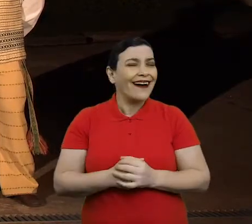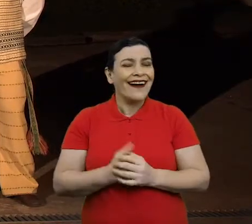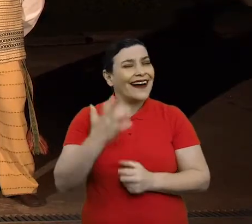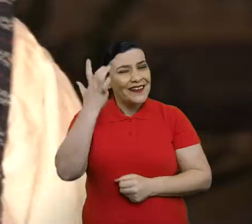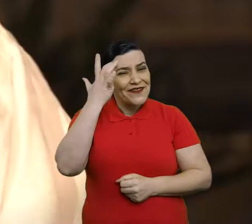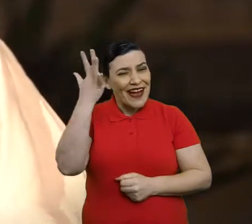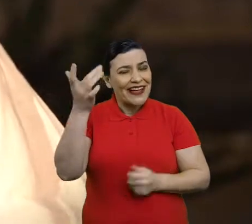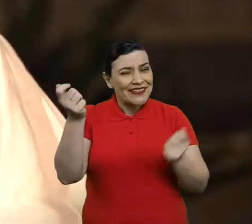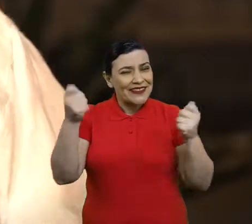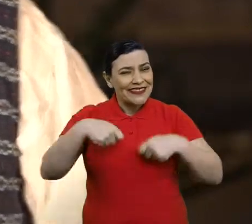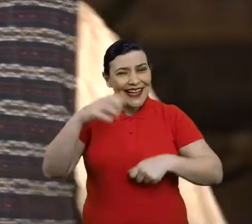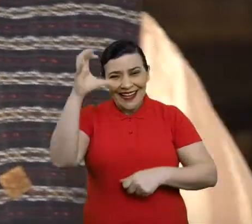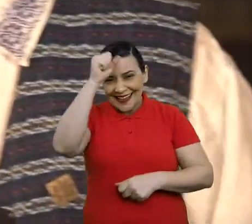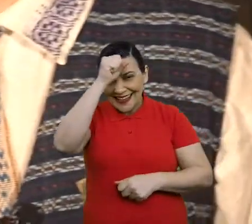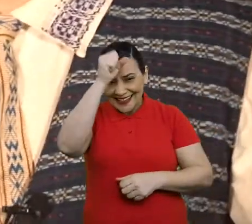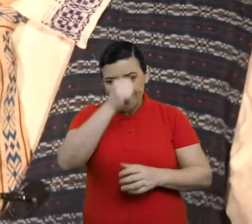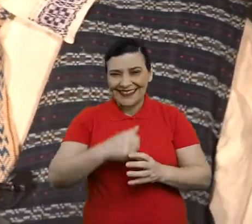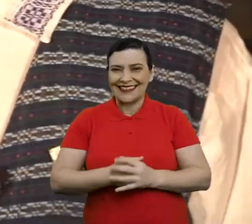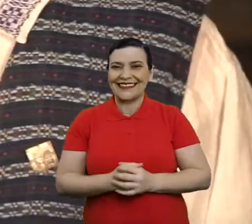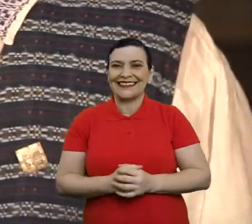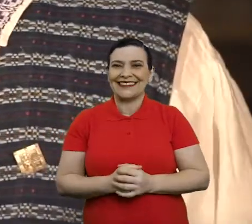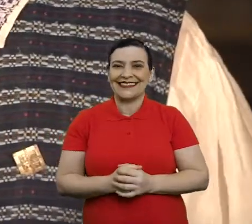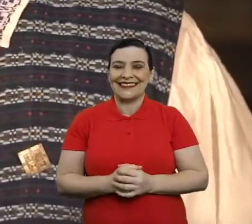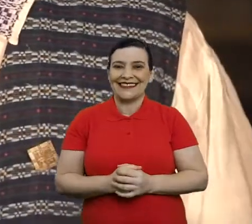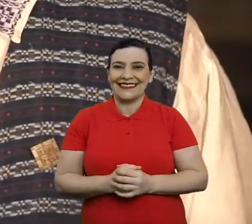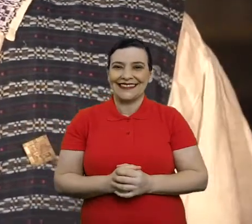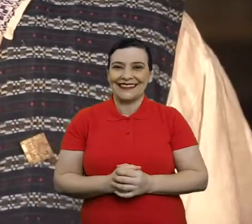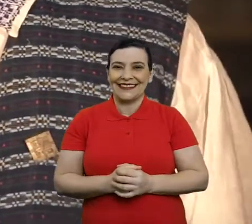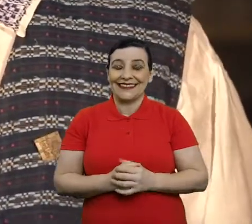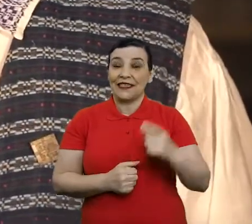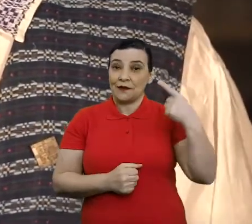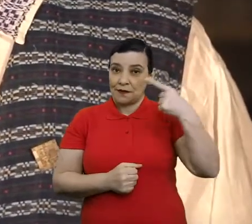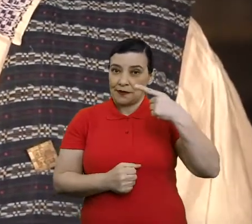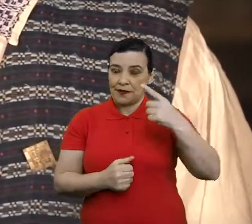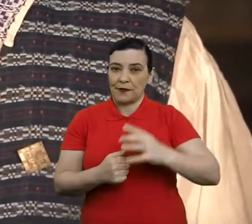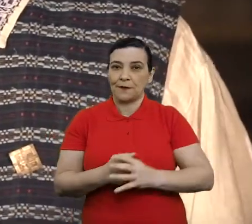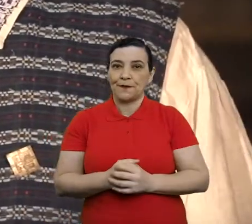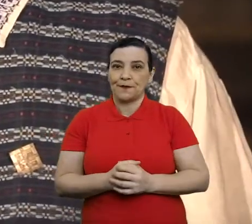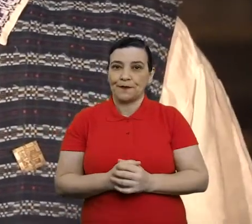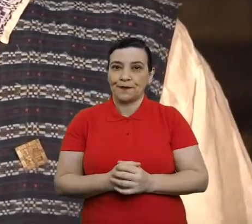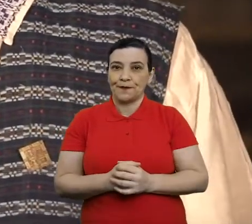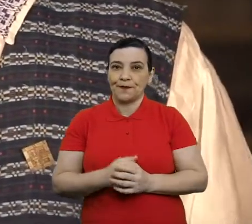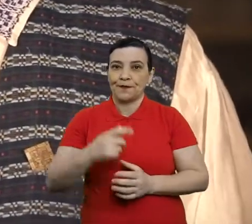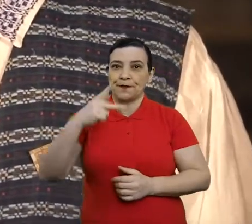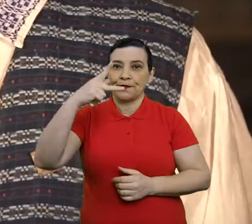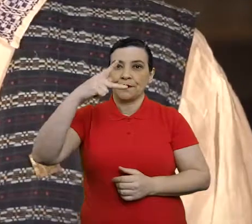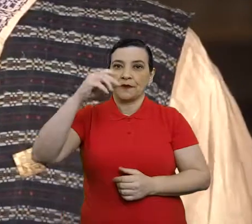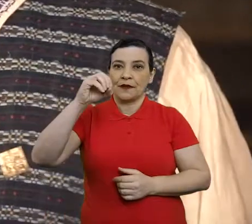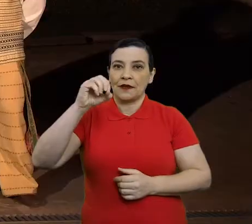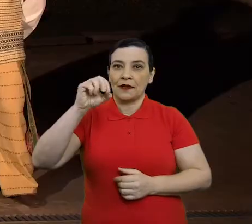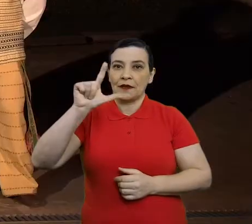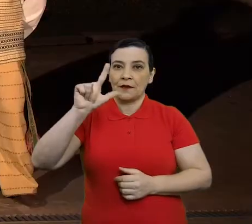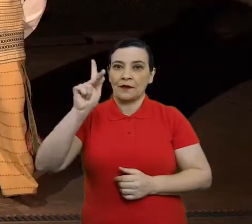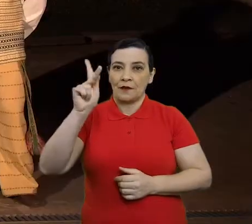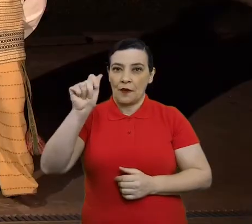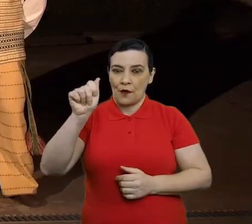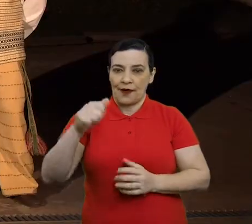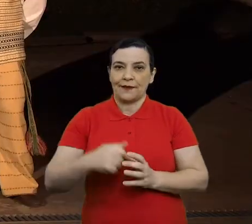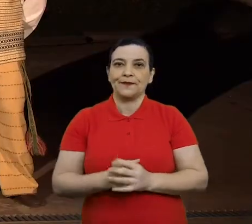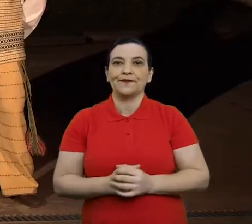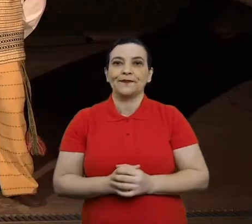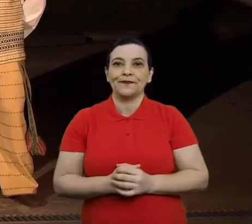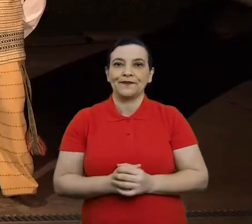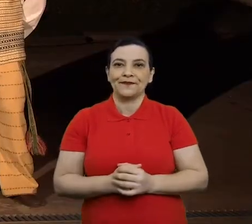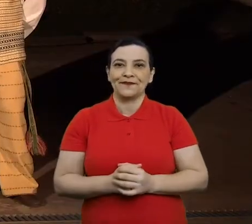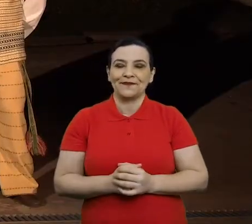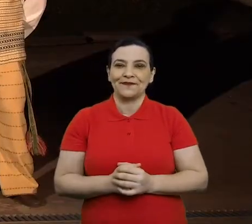também. Então vamos lá. Para o primeiro passo que eu vou ensinar para vocês é um tipo de polca. E como que é esse tipo de polca?